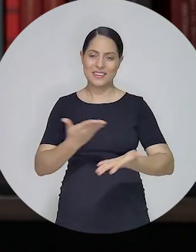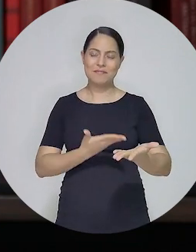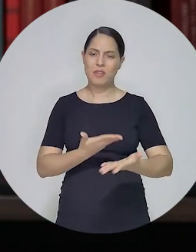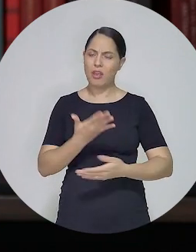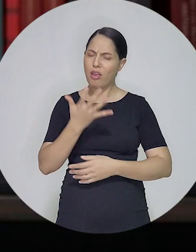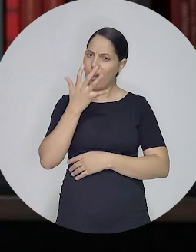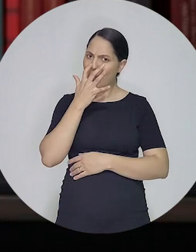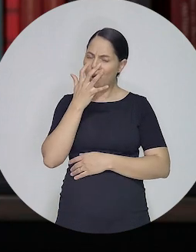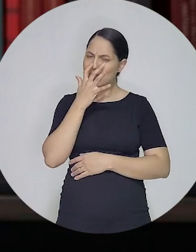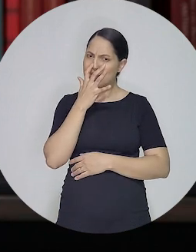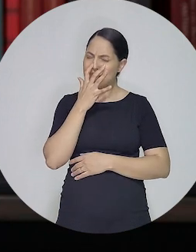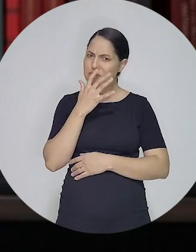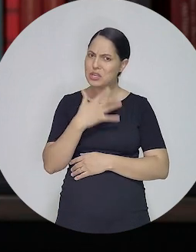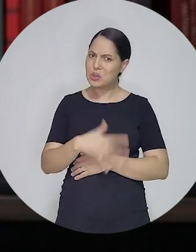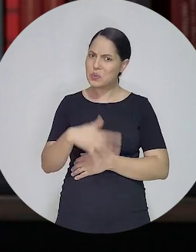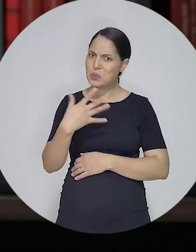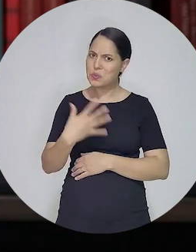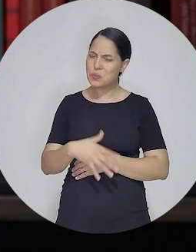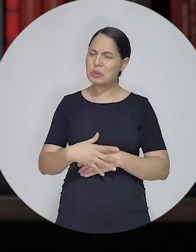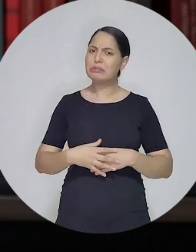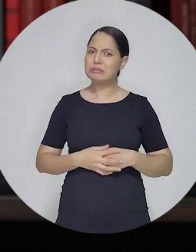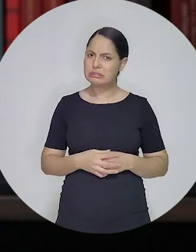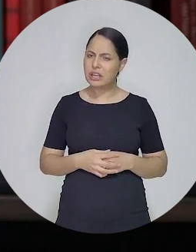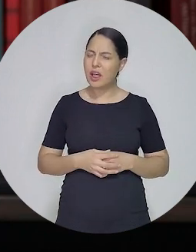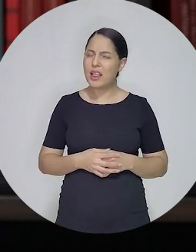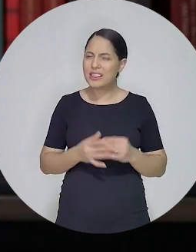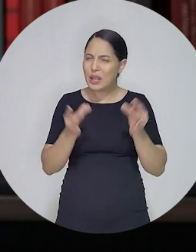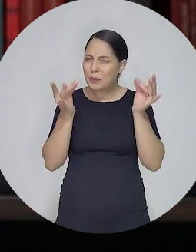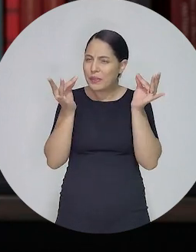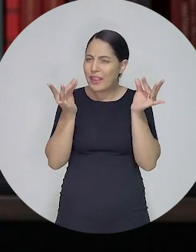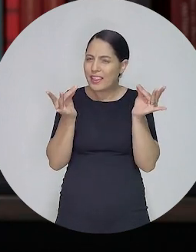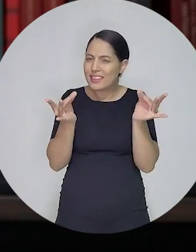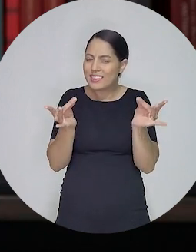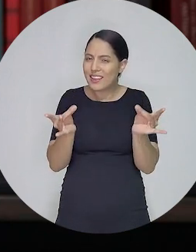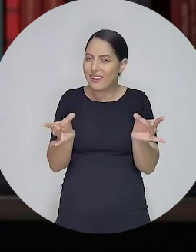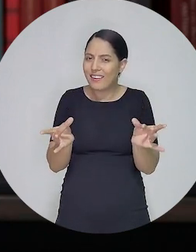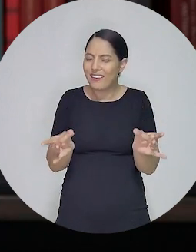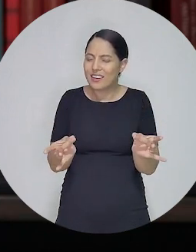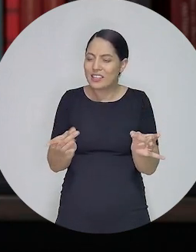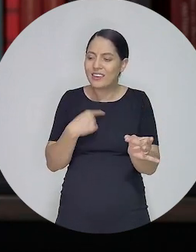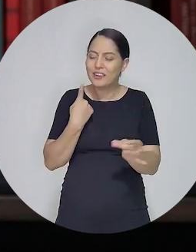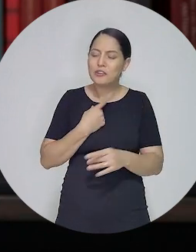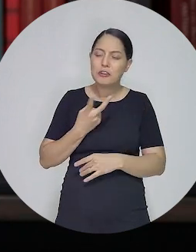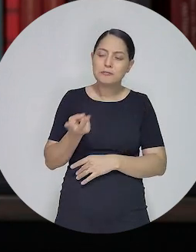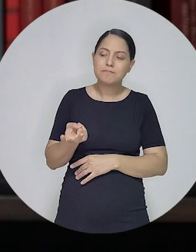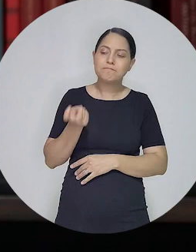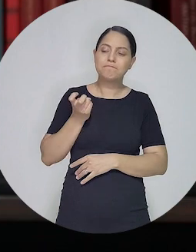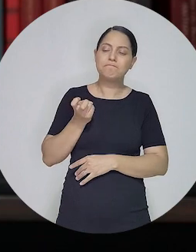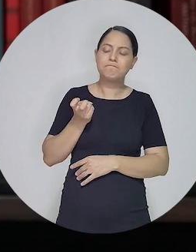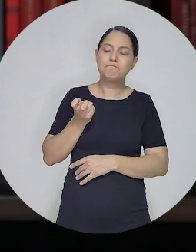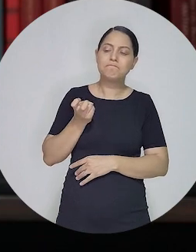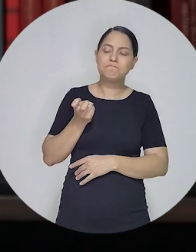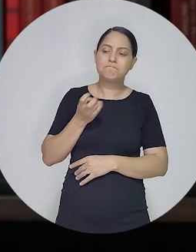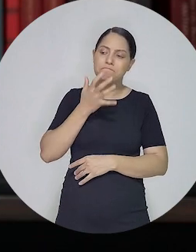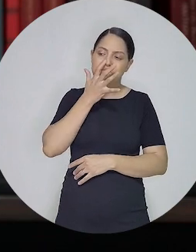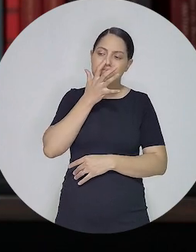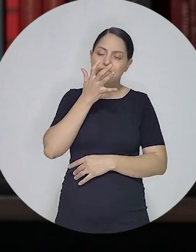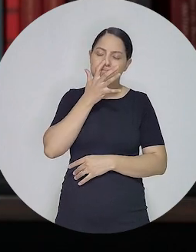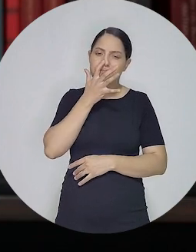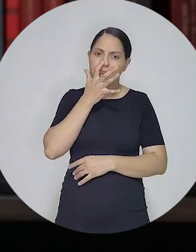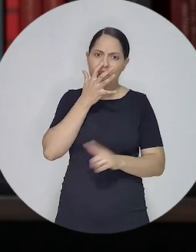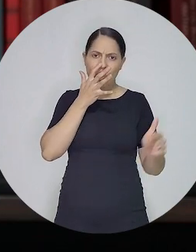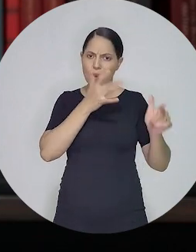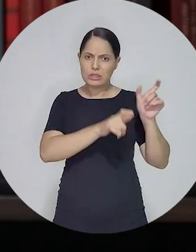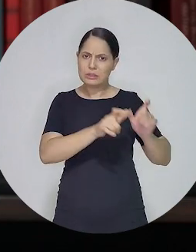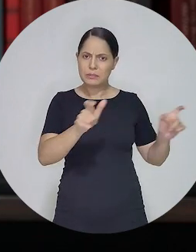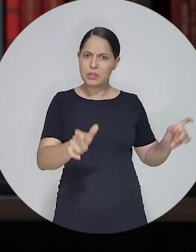admiro muito, e vejo um detalhezinho que a gente observa